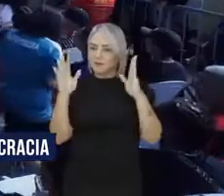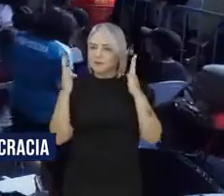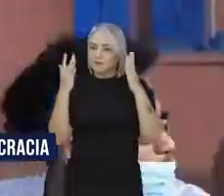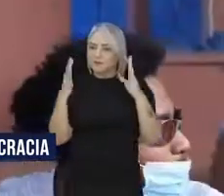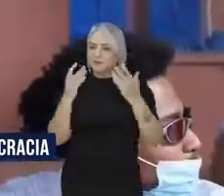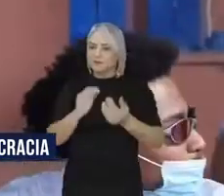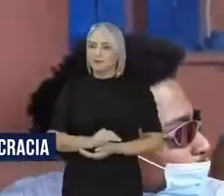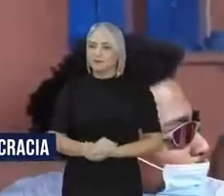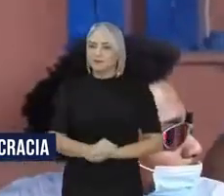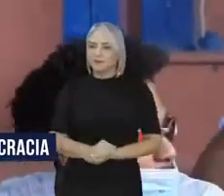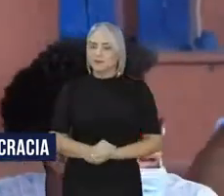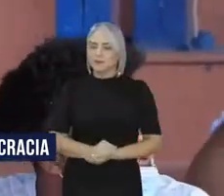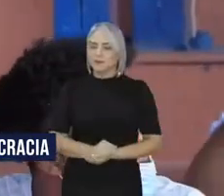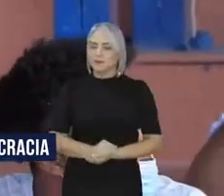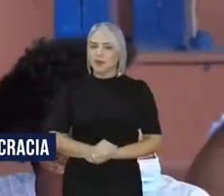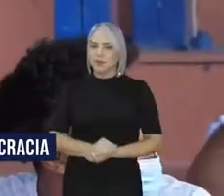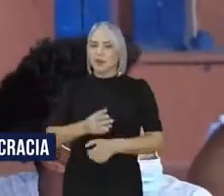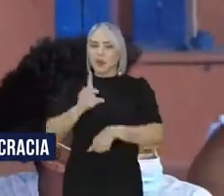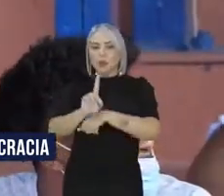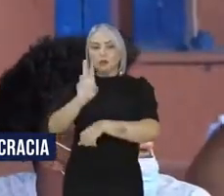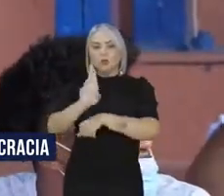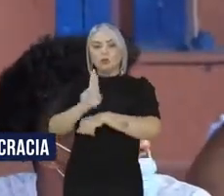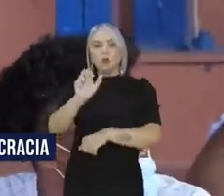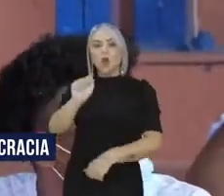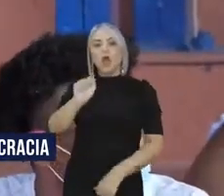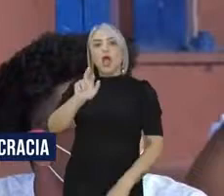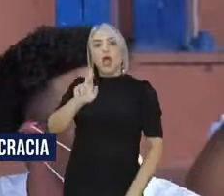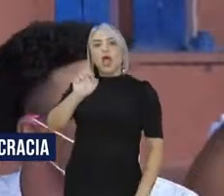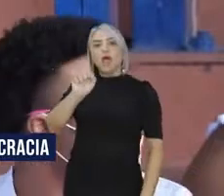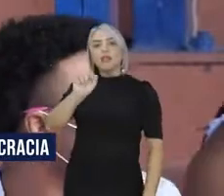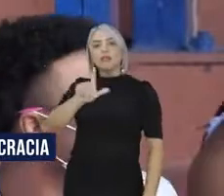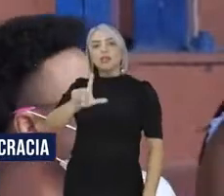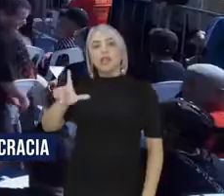Pro doutor Ariel e pra Gleice, a presidente do PT.